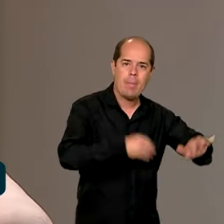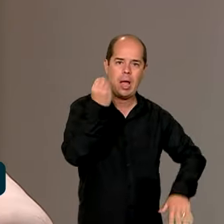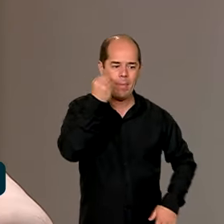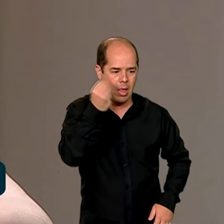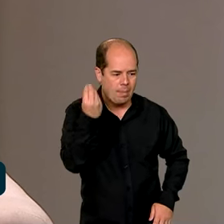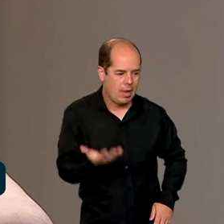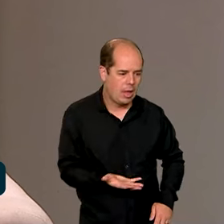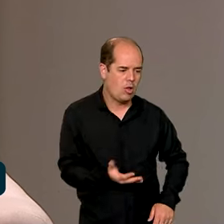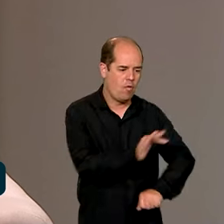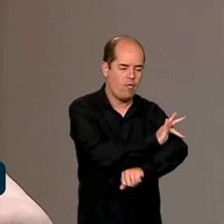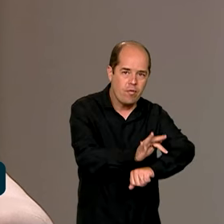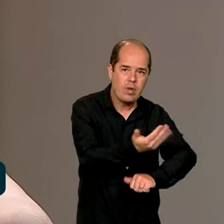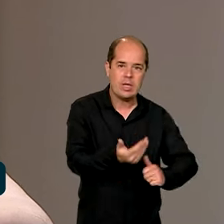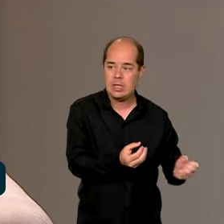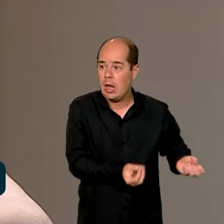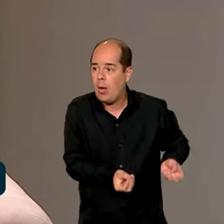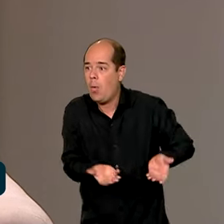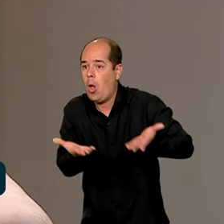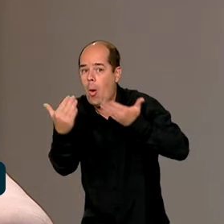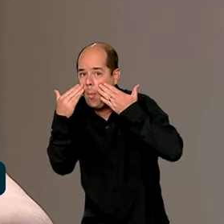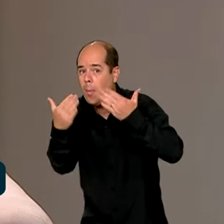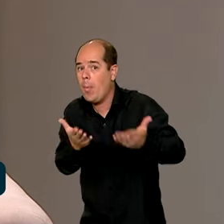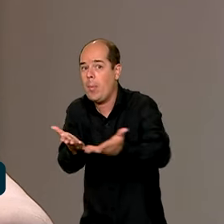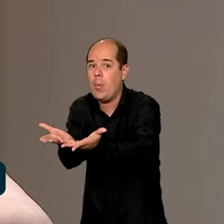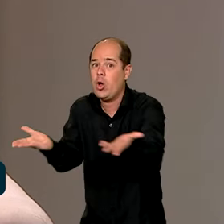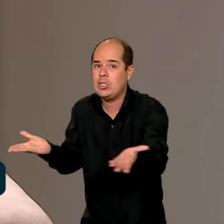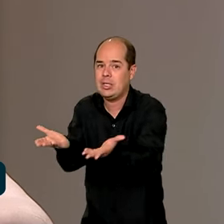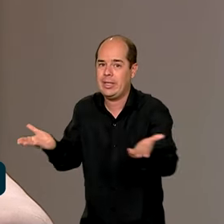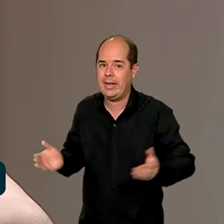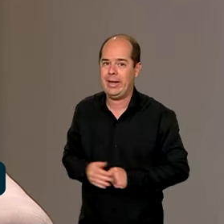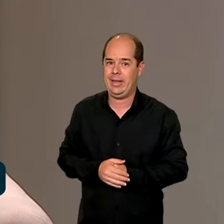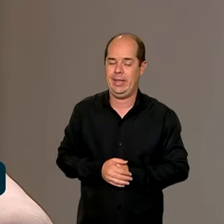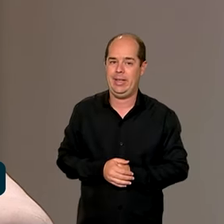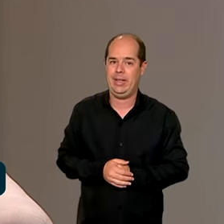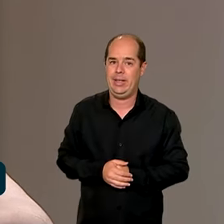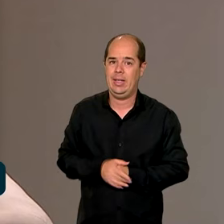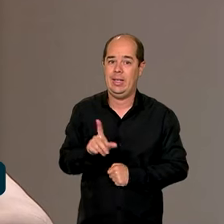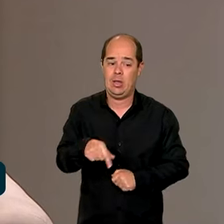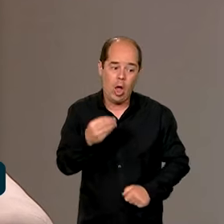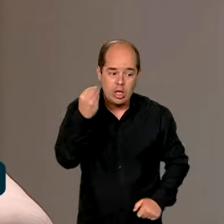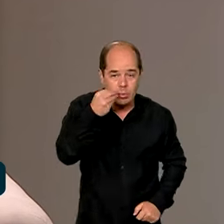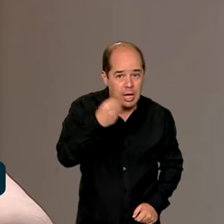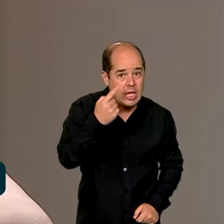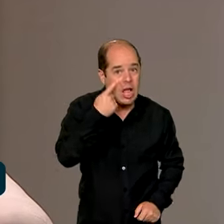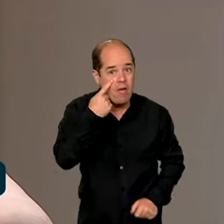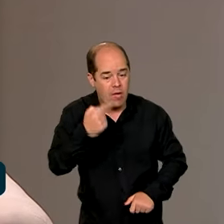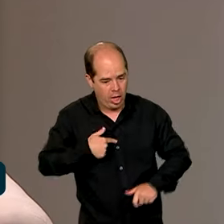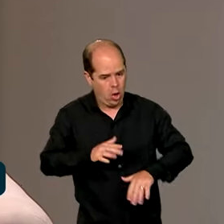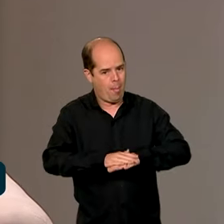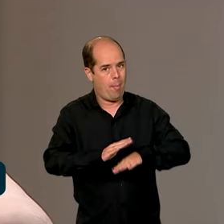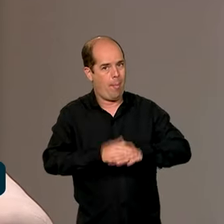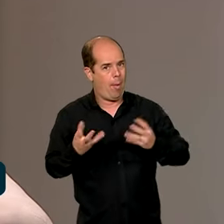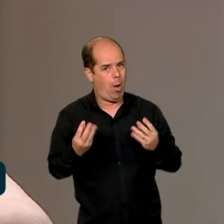realmente ciência, entender o valor da ciência, é necessário fazer as experiências mão na massa. Não basta aquilo